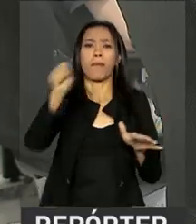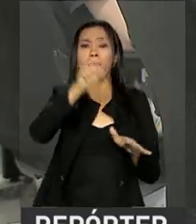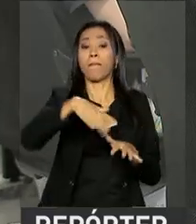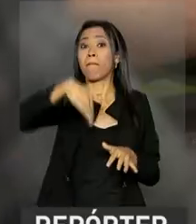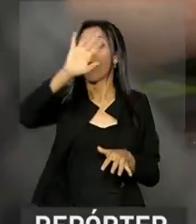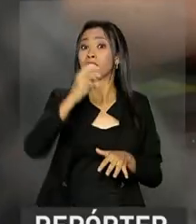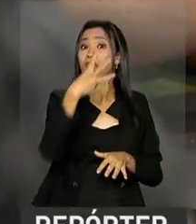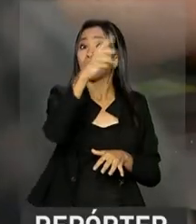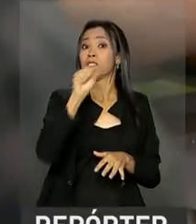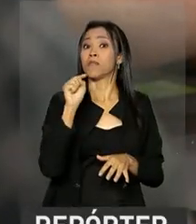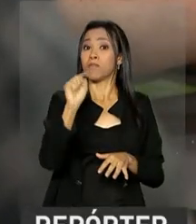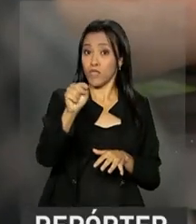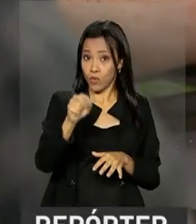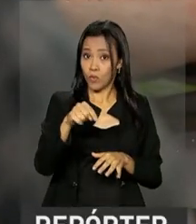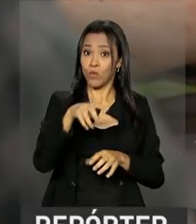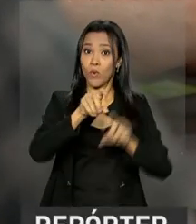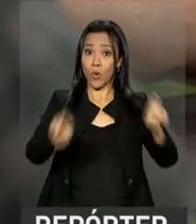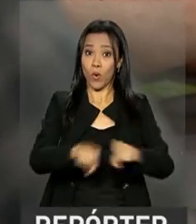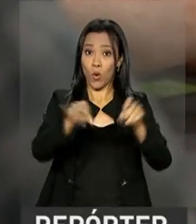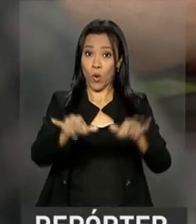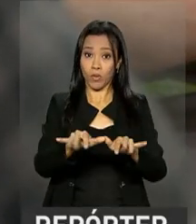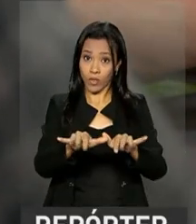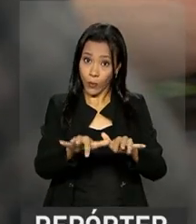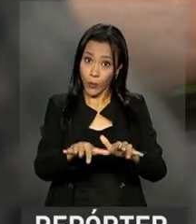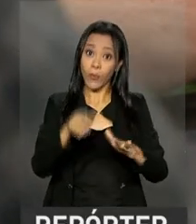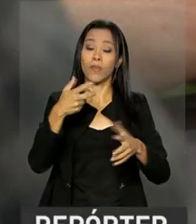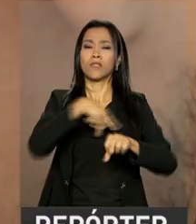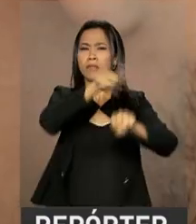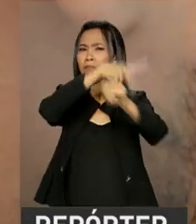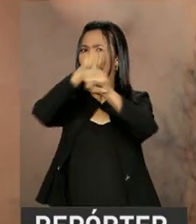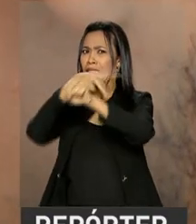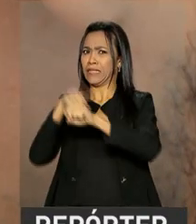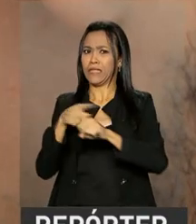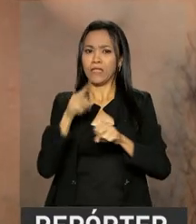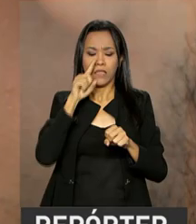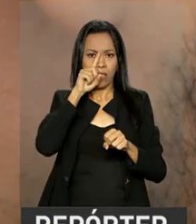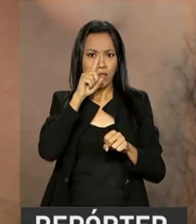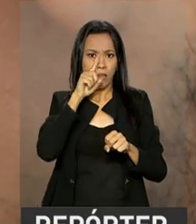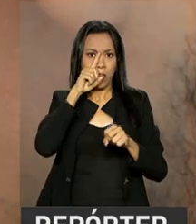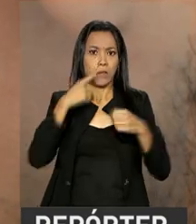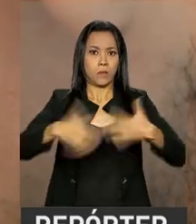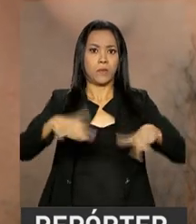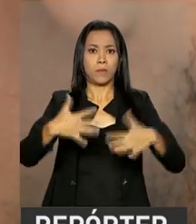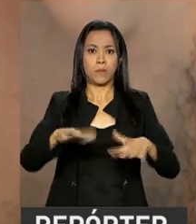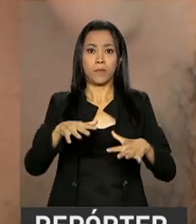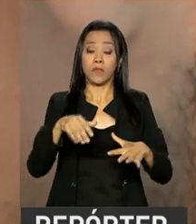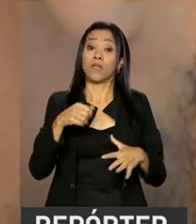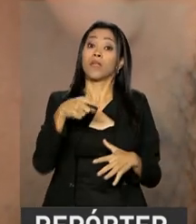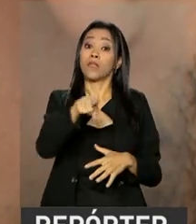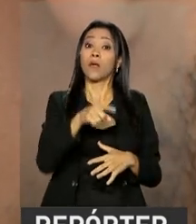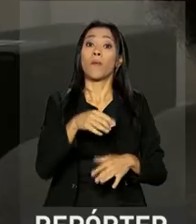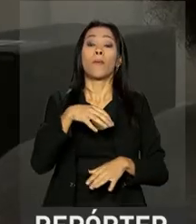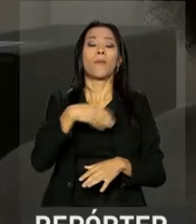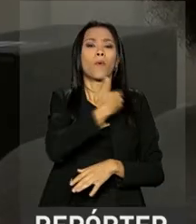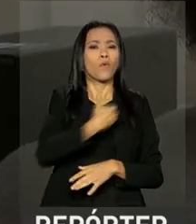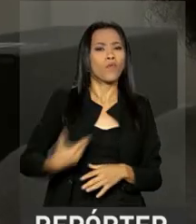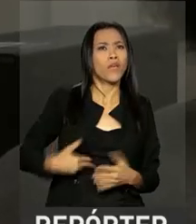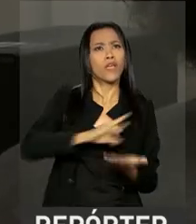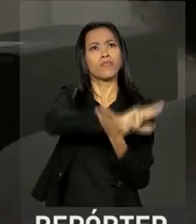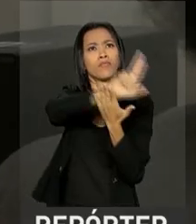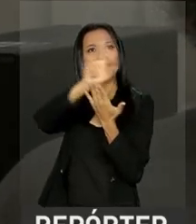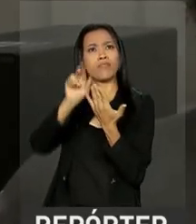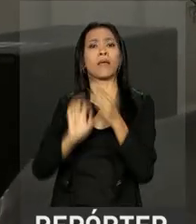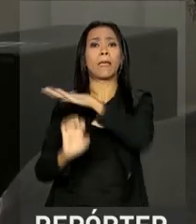em 150 países acendeu o alerta para a segurança na internet empresas e governos foram